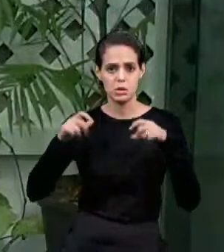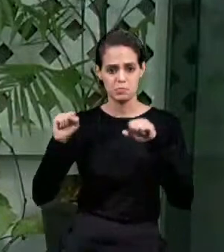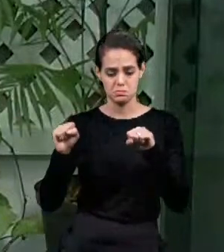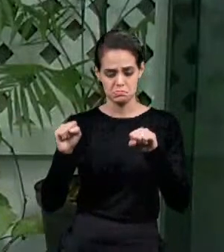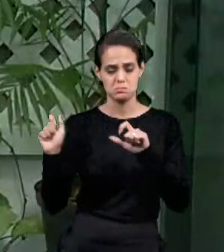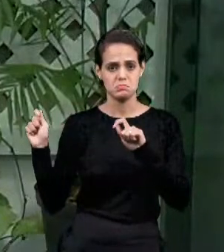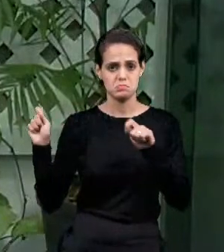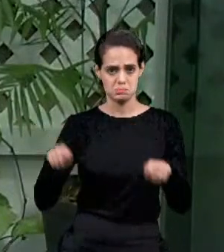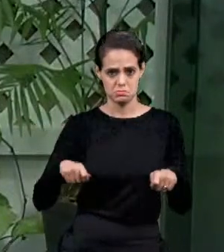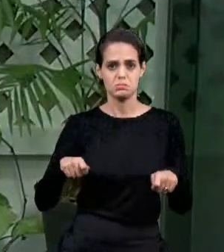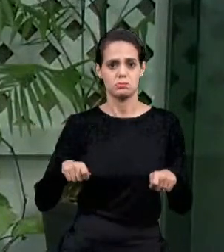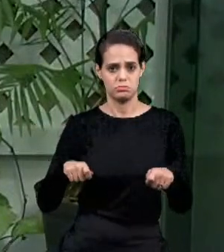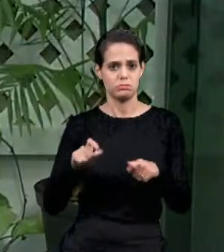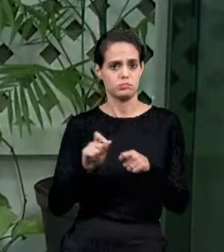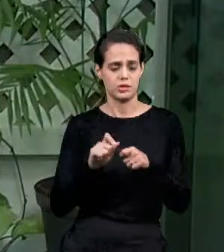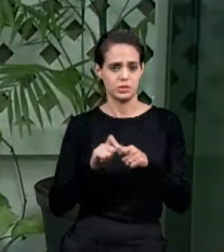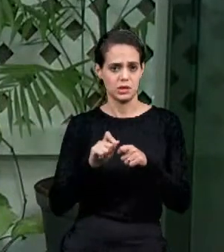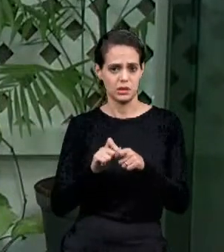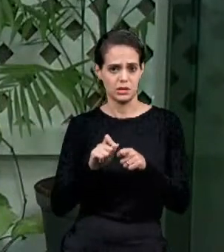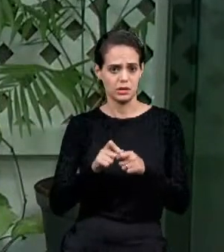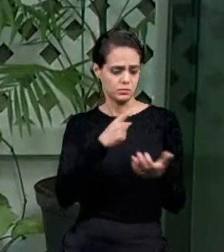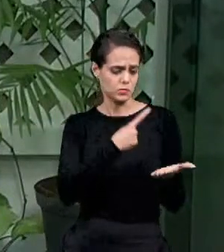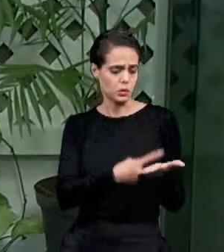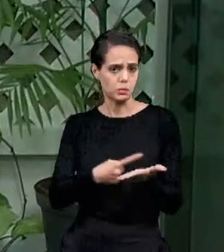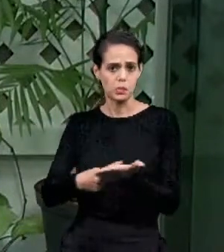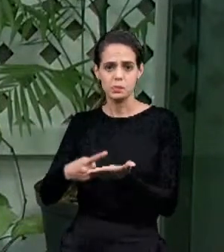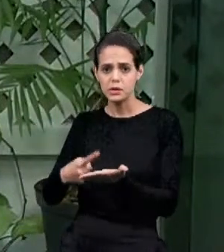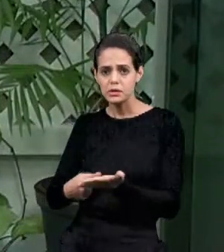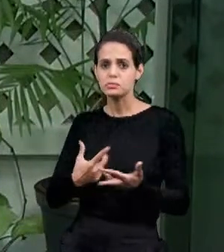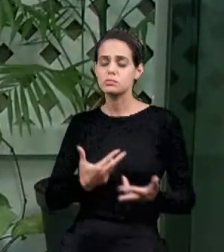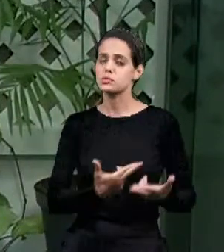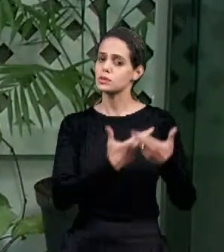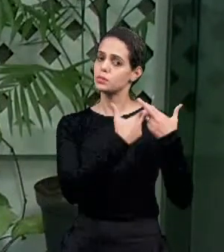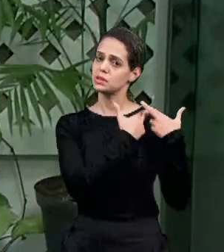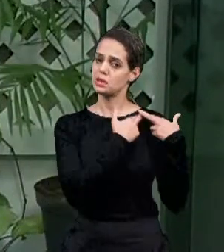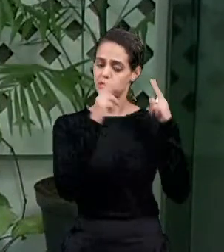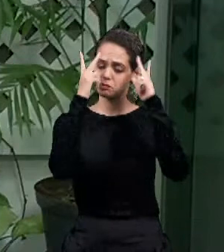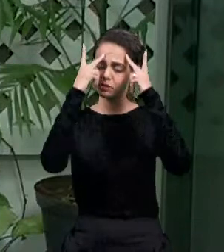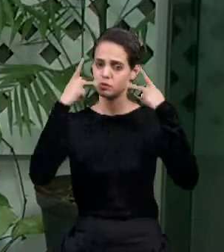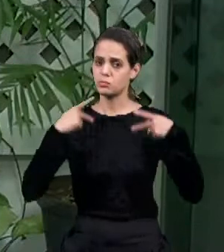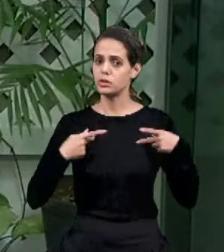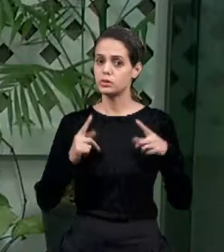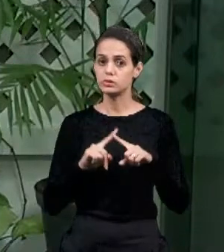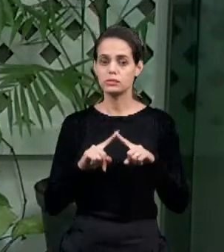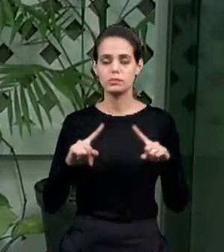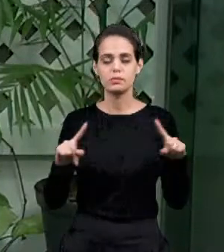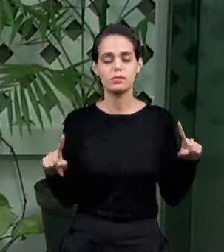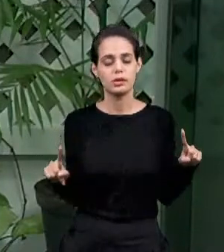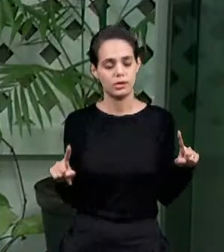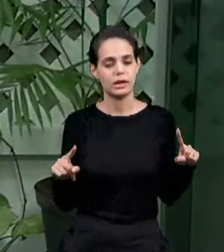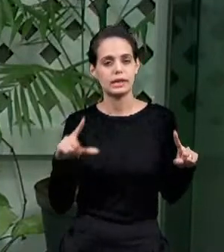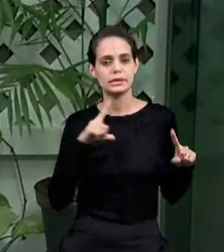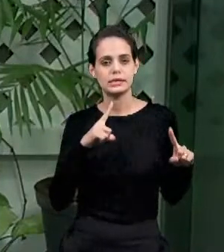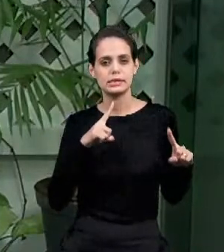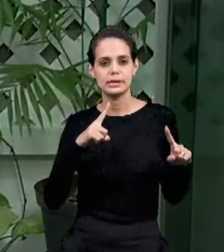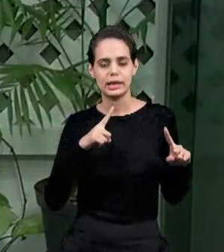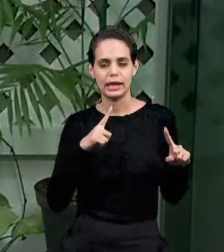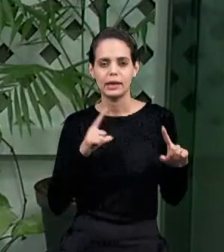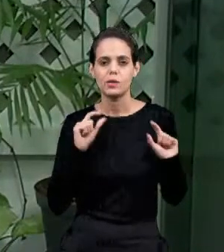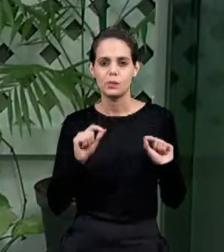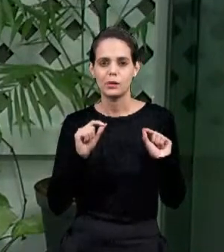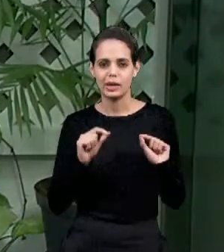as responsabilidades, mas também ele tem em si um